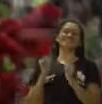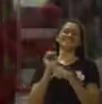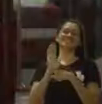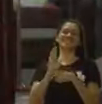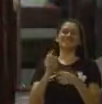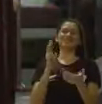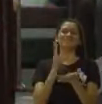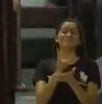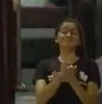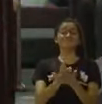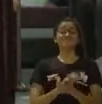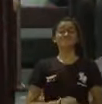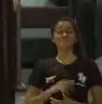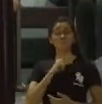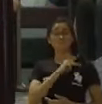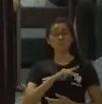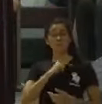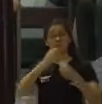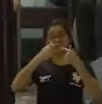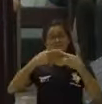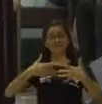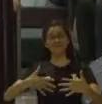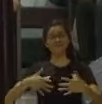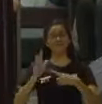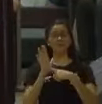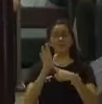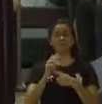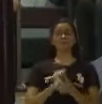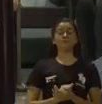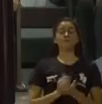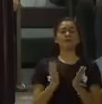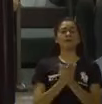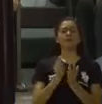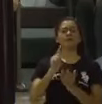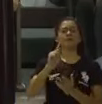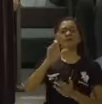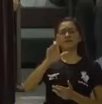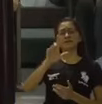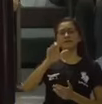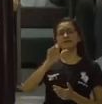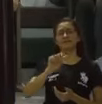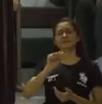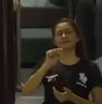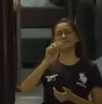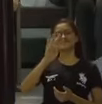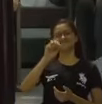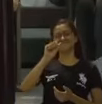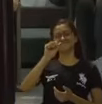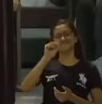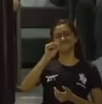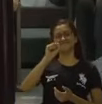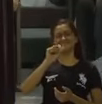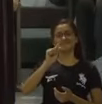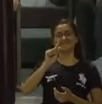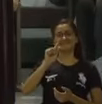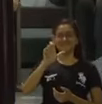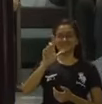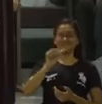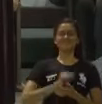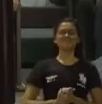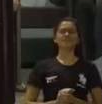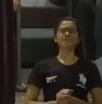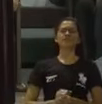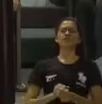aonde Paulo sinaliza isto? Em Gálatas capítulo 2, versículo 20, quando ele diz: